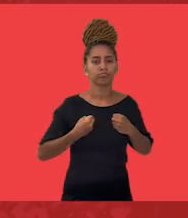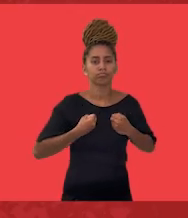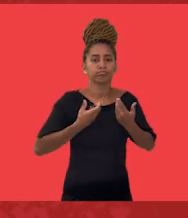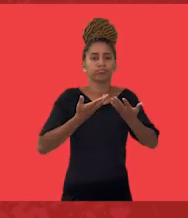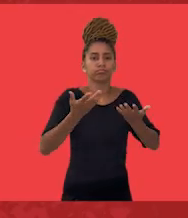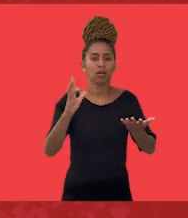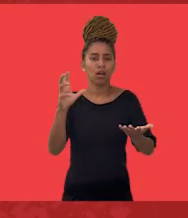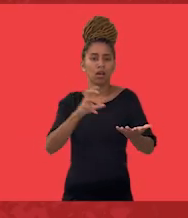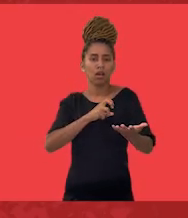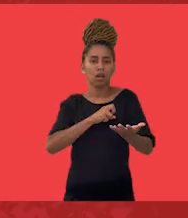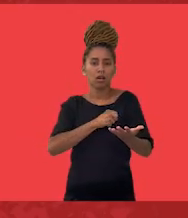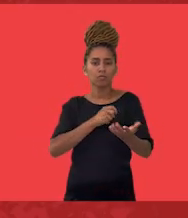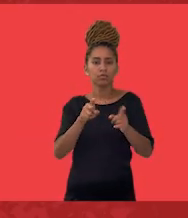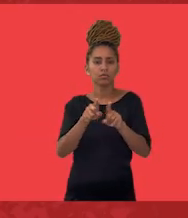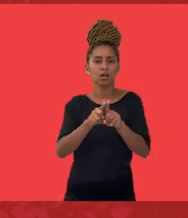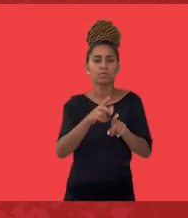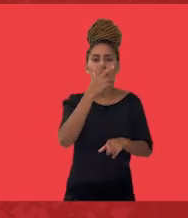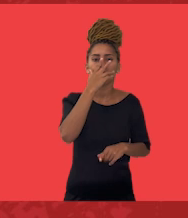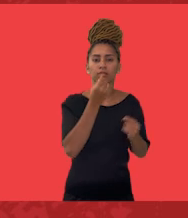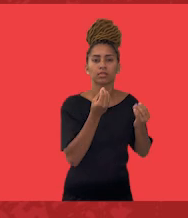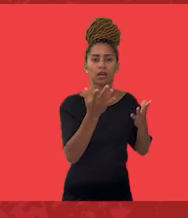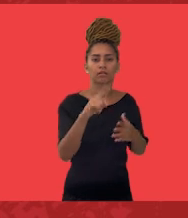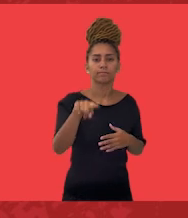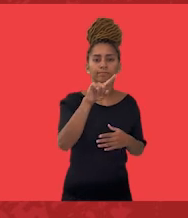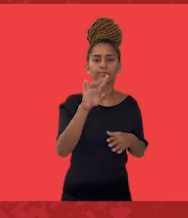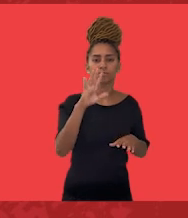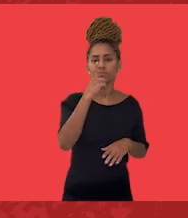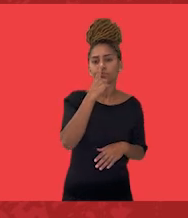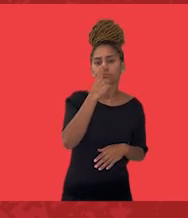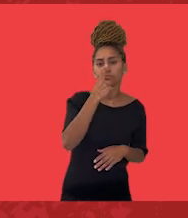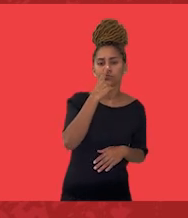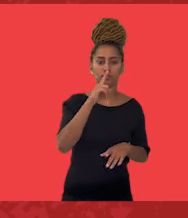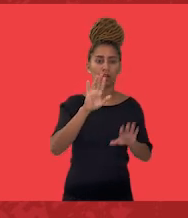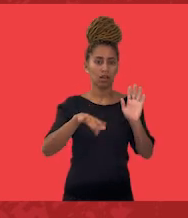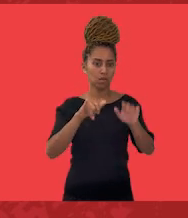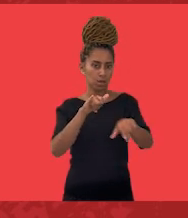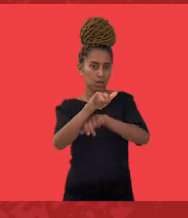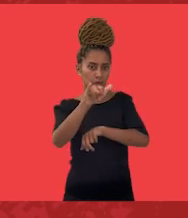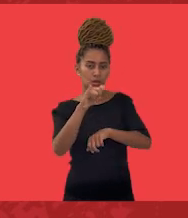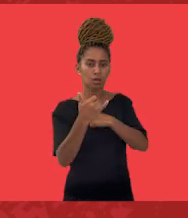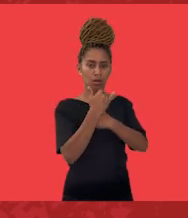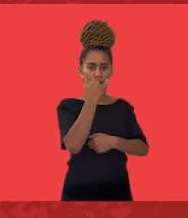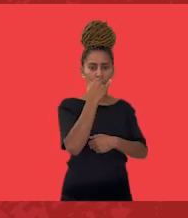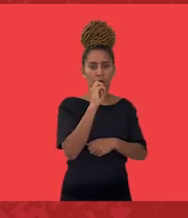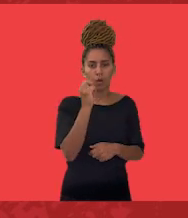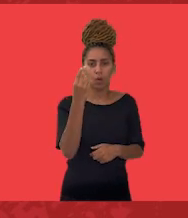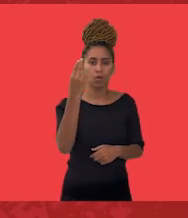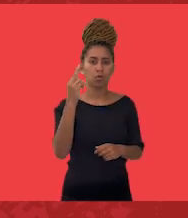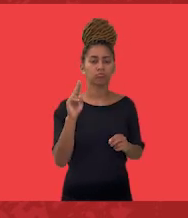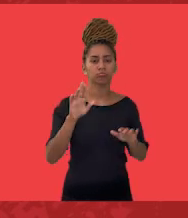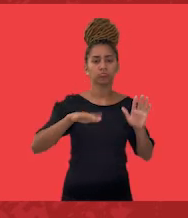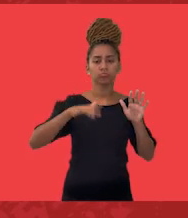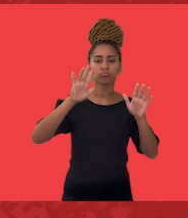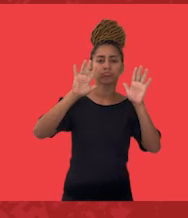nova cena de um bairro de Fortaleza, trilha sonora que inaugura o ato de lembrar e